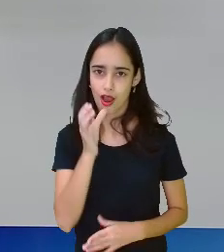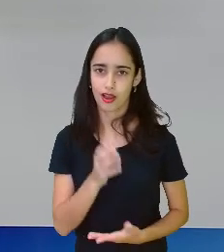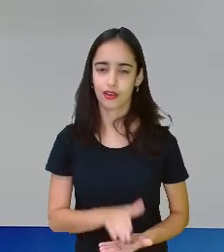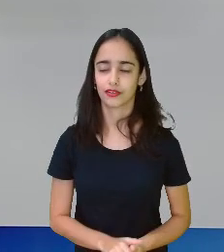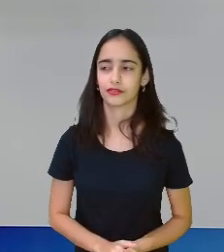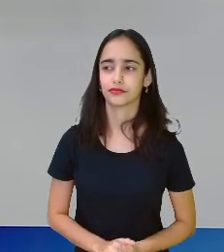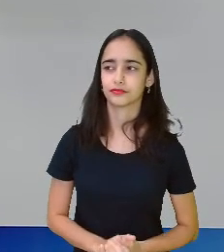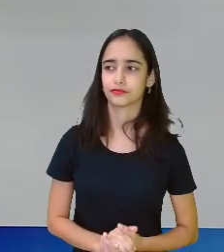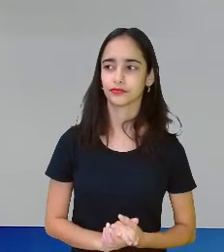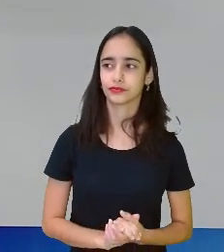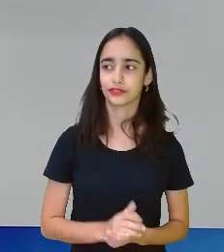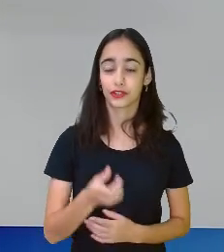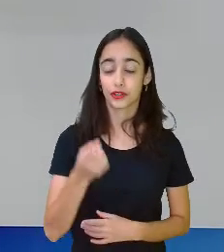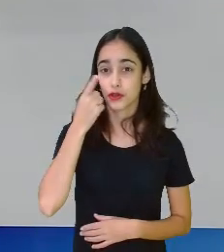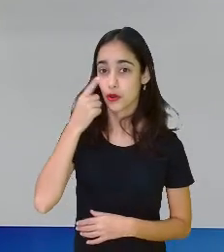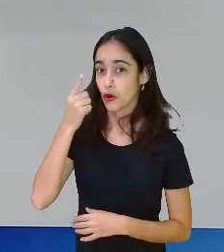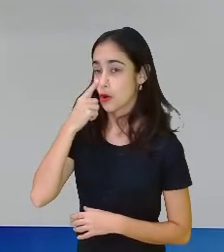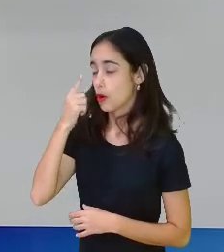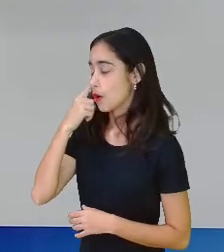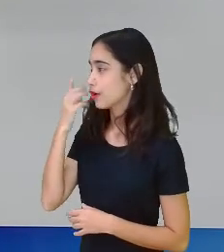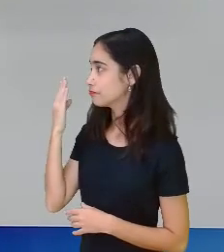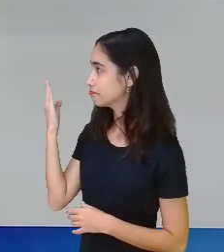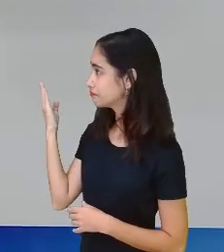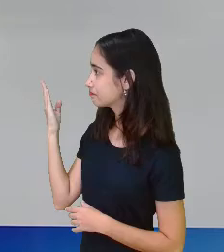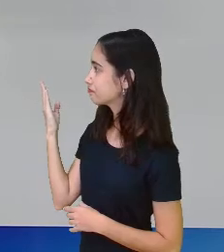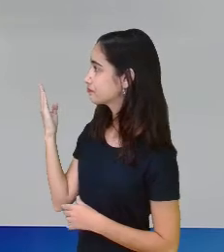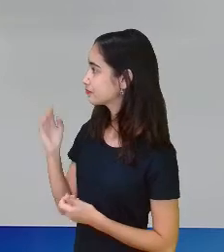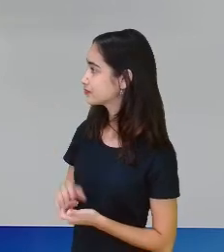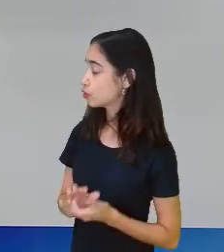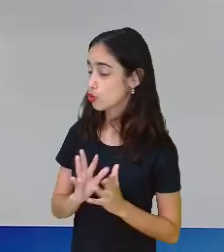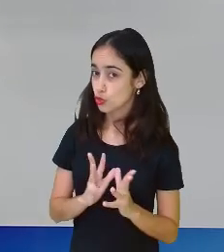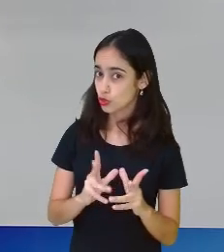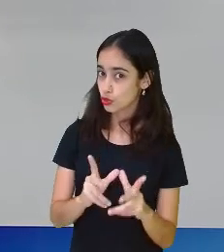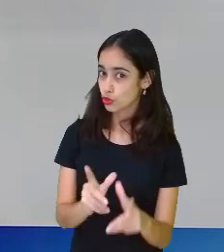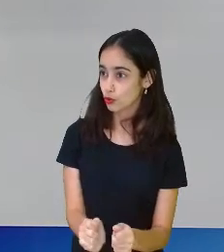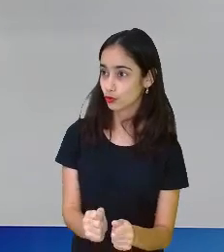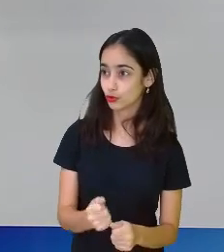22.680 copos. Olha aí o total, que massa, bem coloridos,